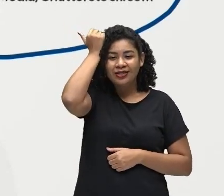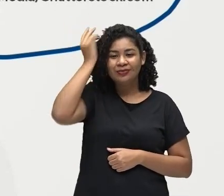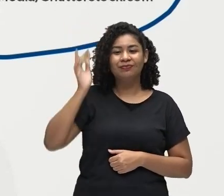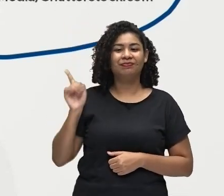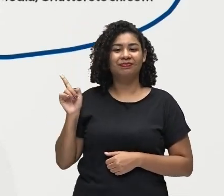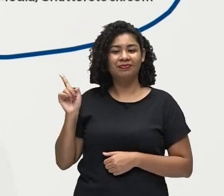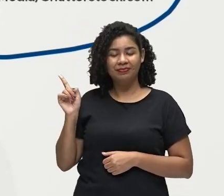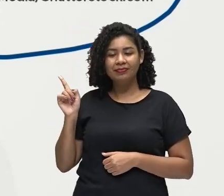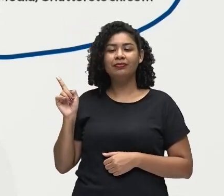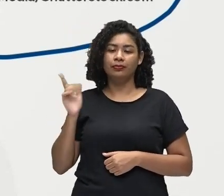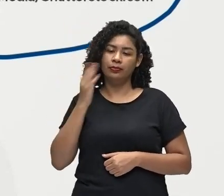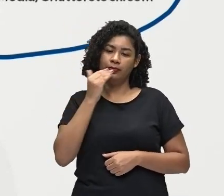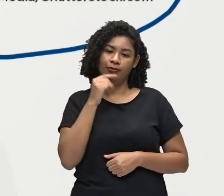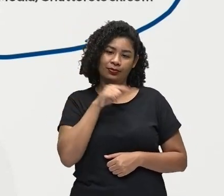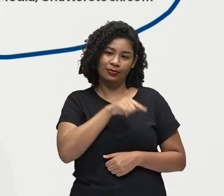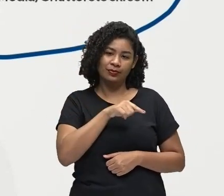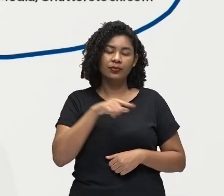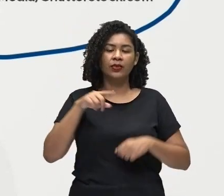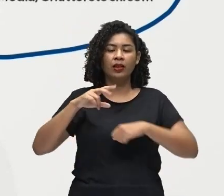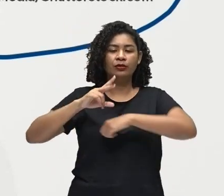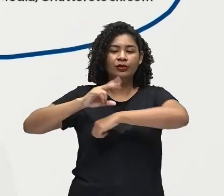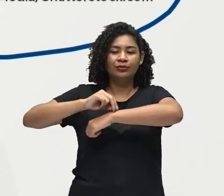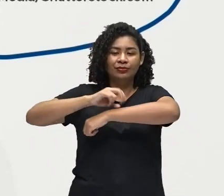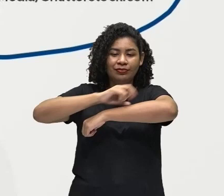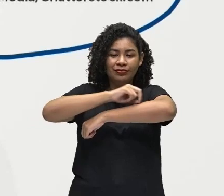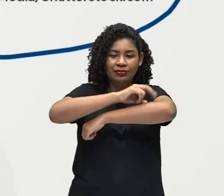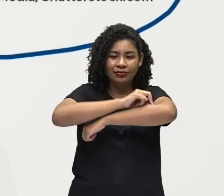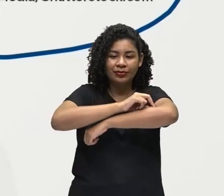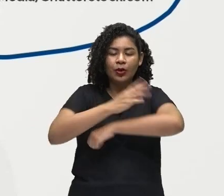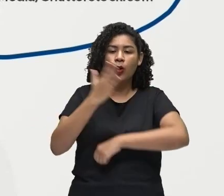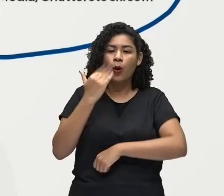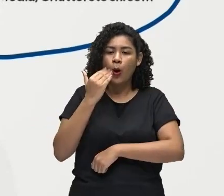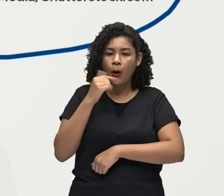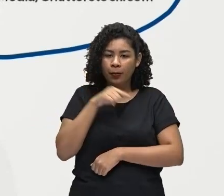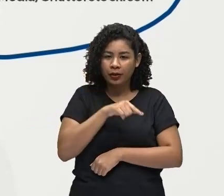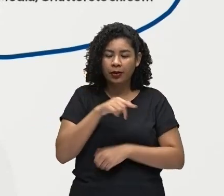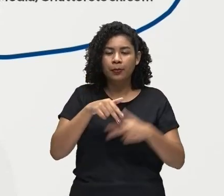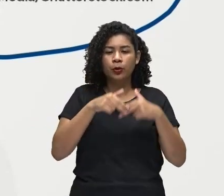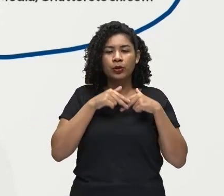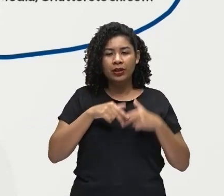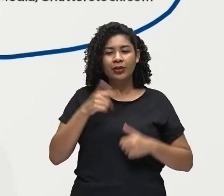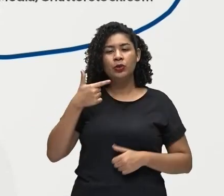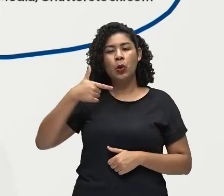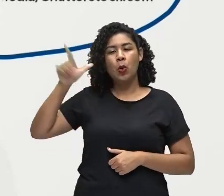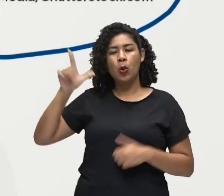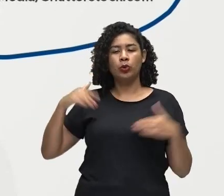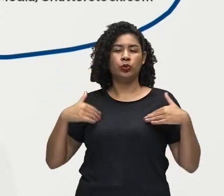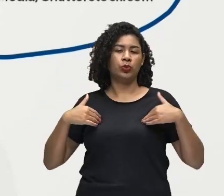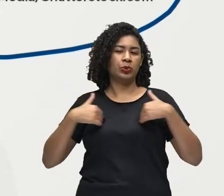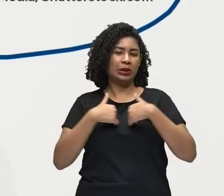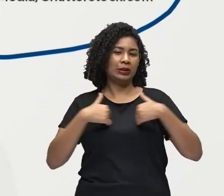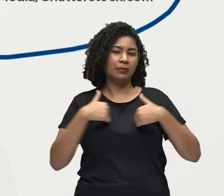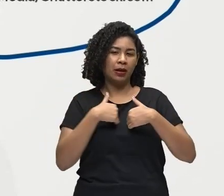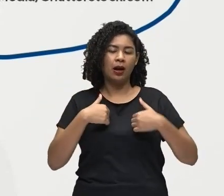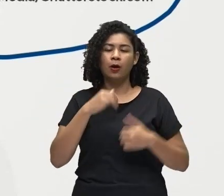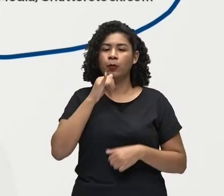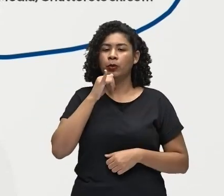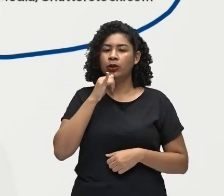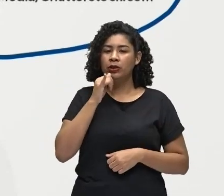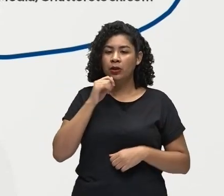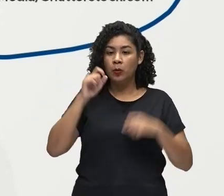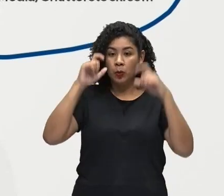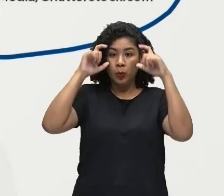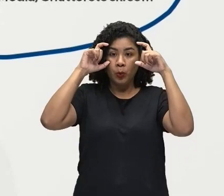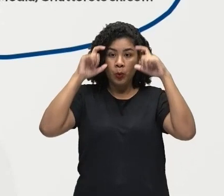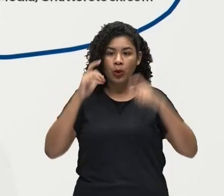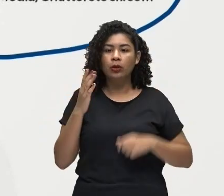o gafanhoto. E aí, esse coelho está servindo aqui de alimento para essa raposa, também serve de alimento para a coruja,